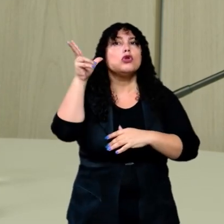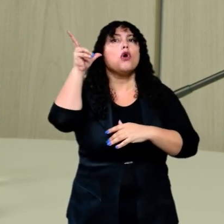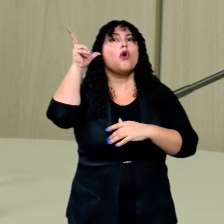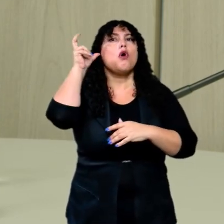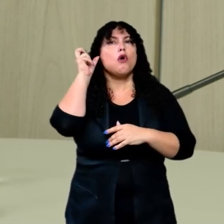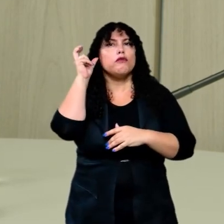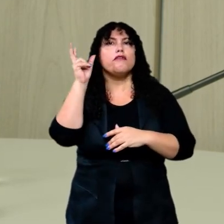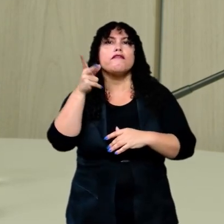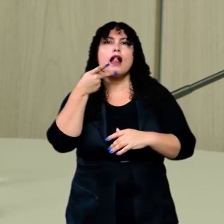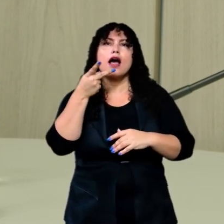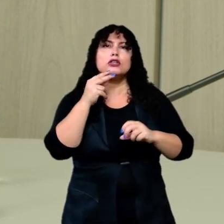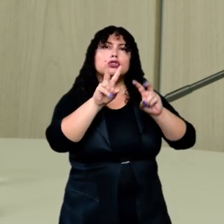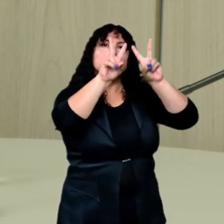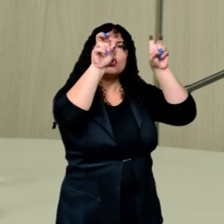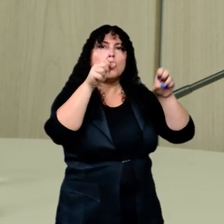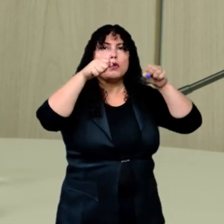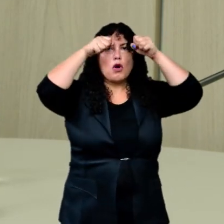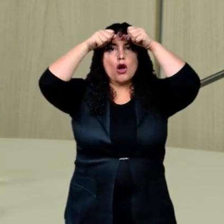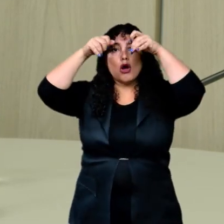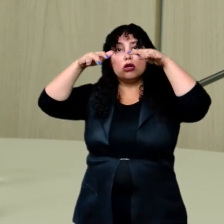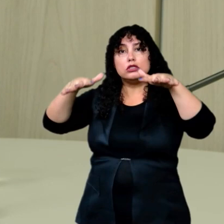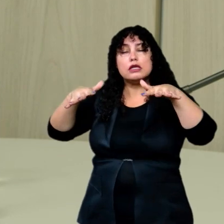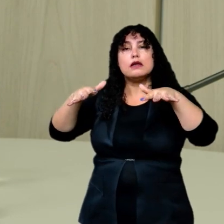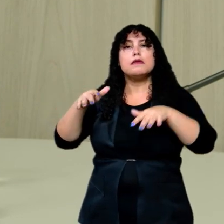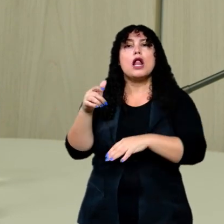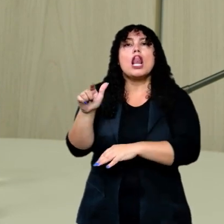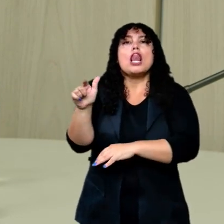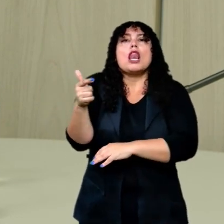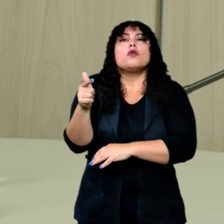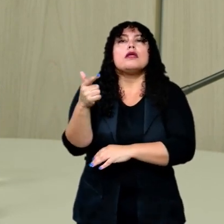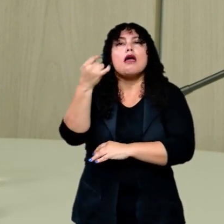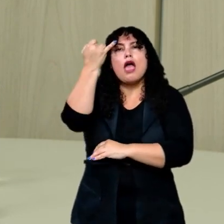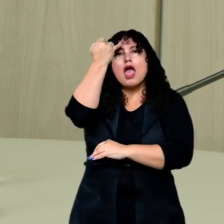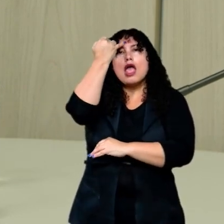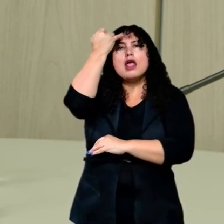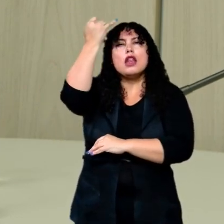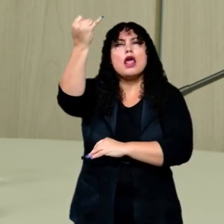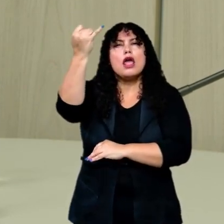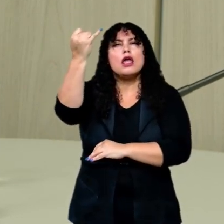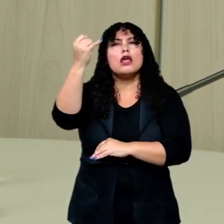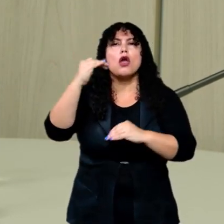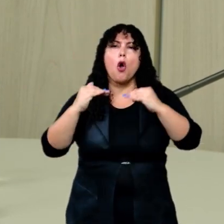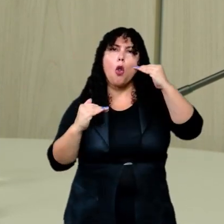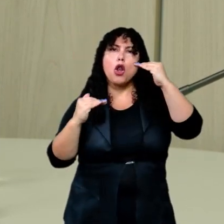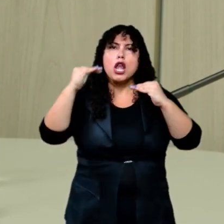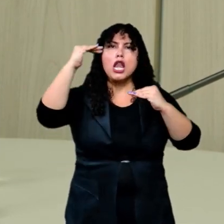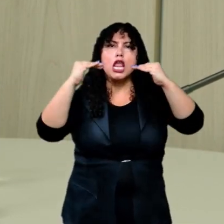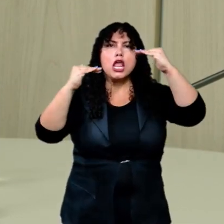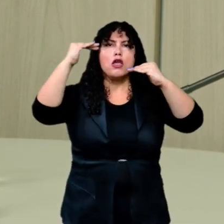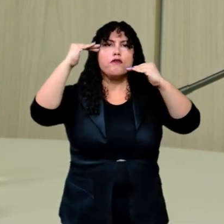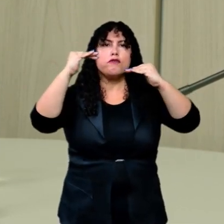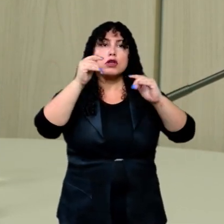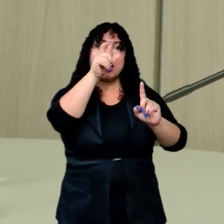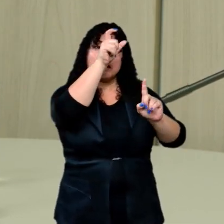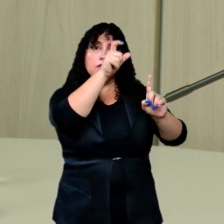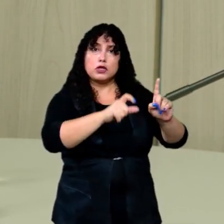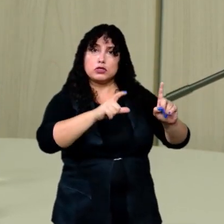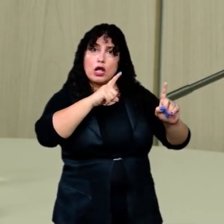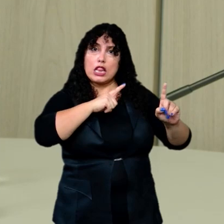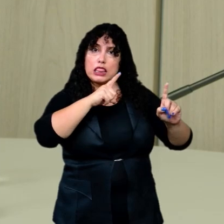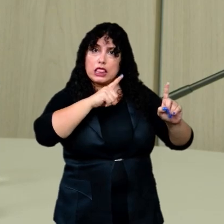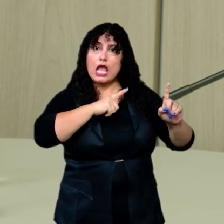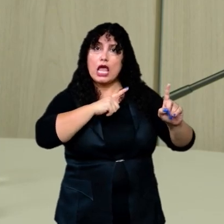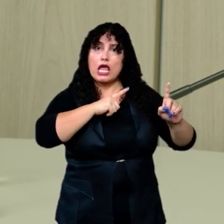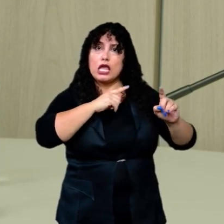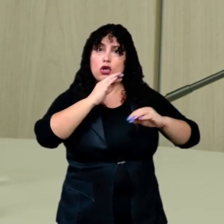muito sobre o autismo, mas também não tem muito daquela ideia, né, de que nível a pessoa está com autismo, a pessoa,